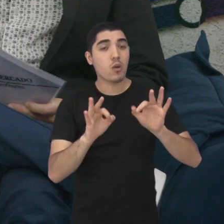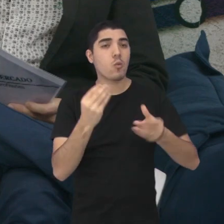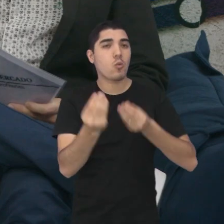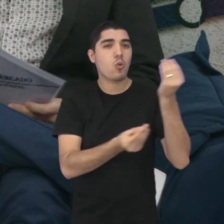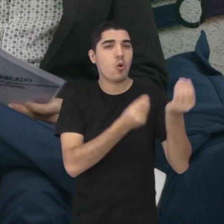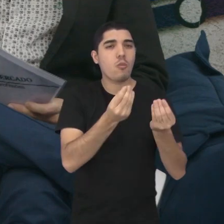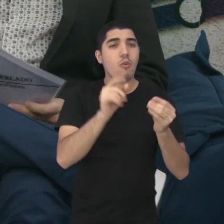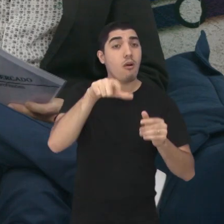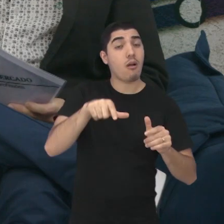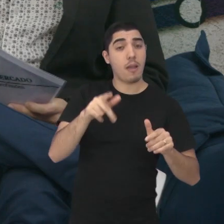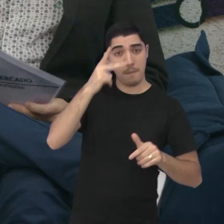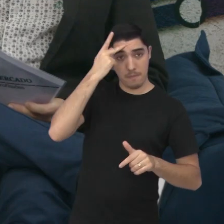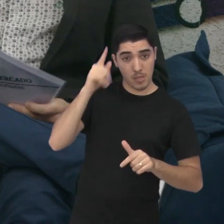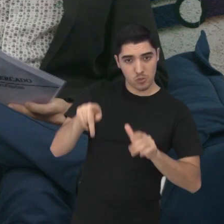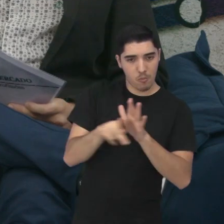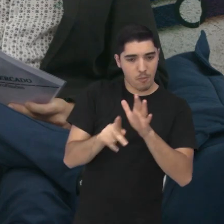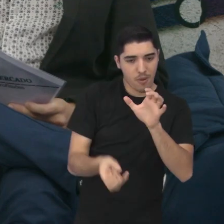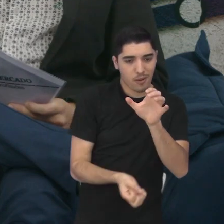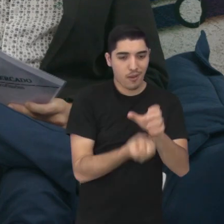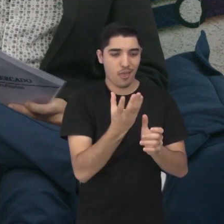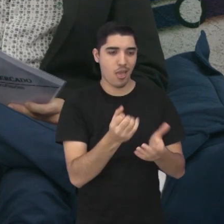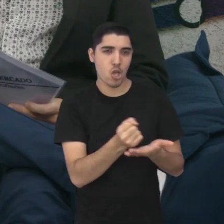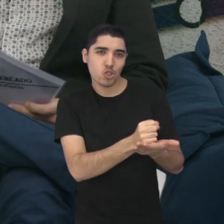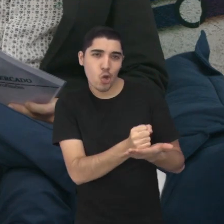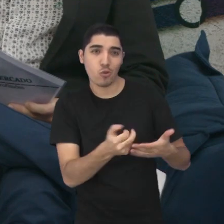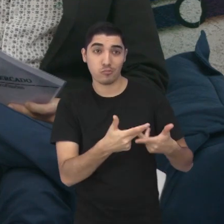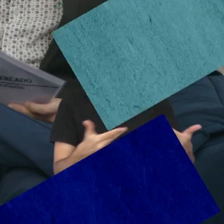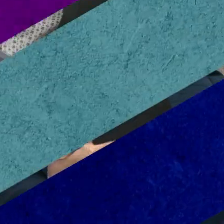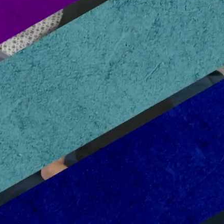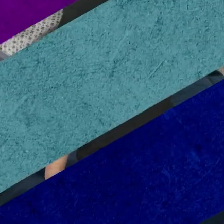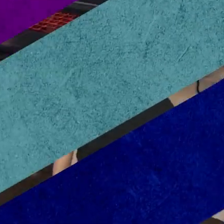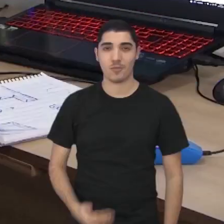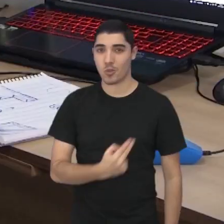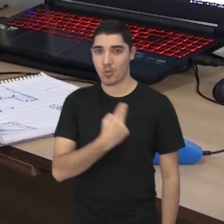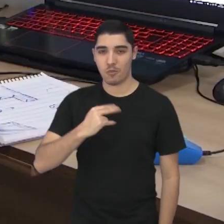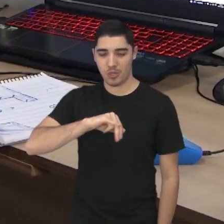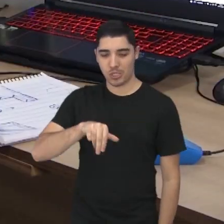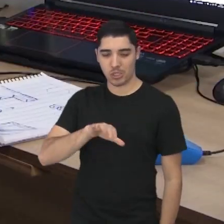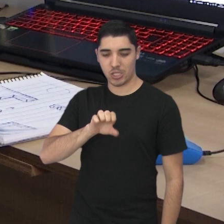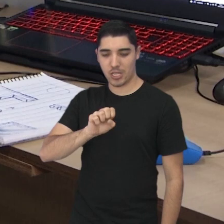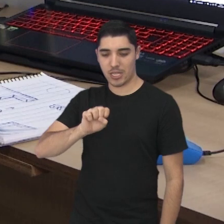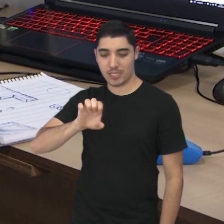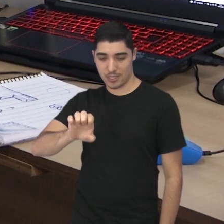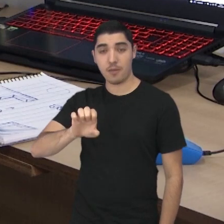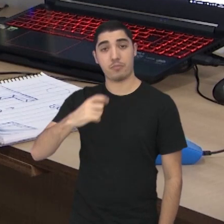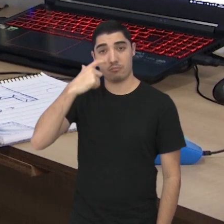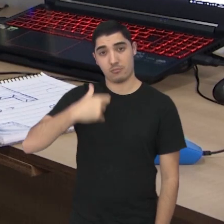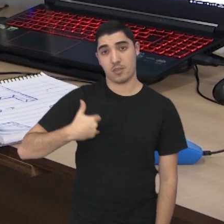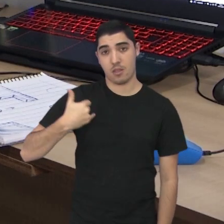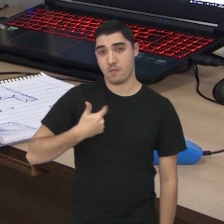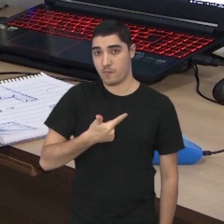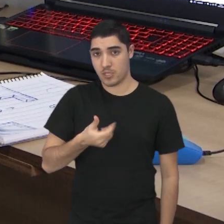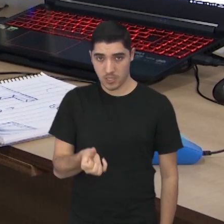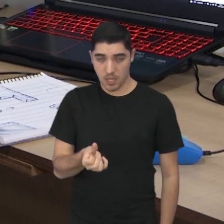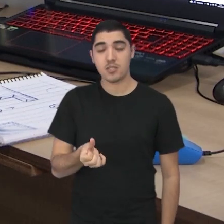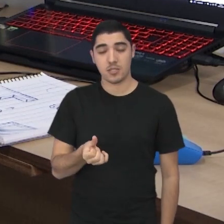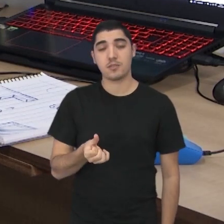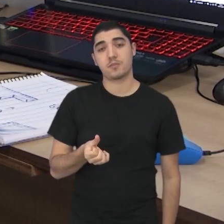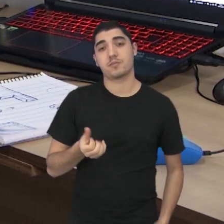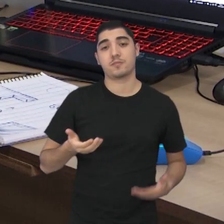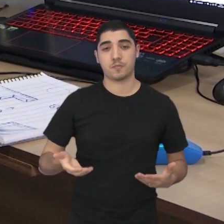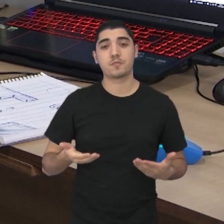como é o processo de criação de um jogo e quem faz isso acontecer. O meu nome é Gessé, eu tenho 26